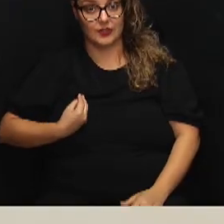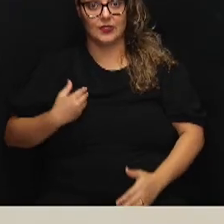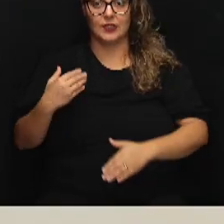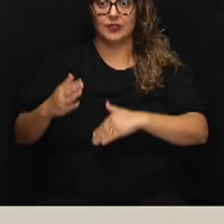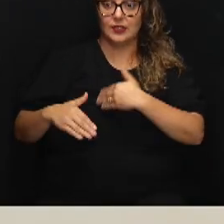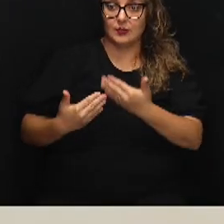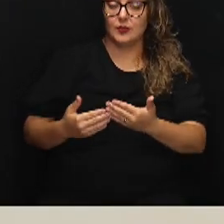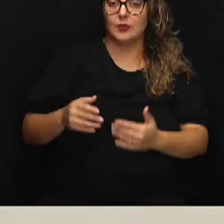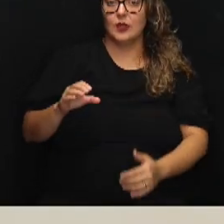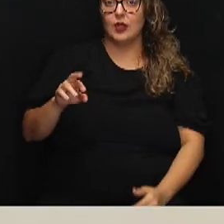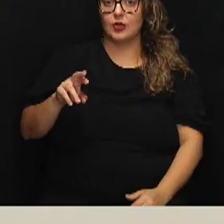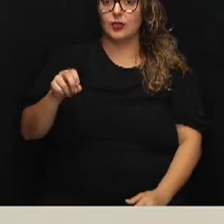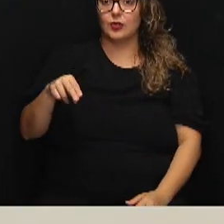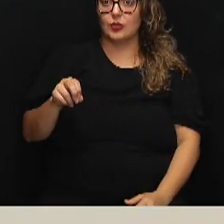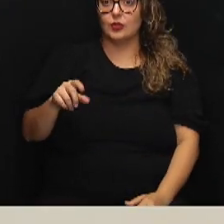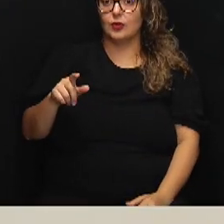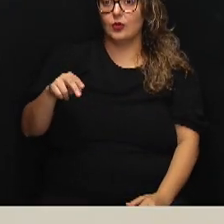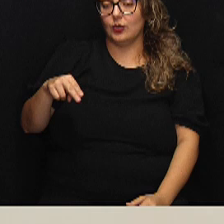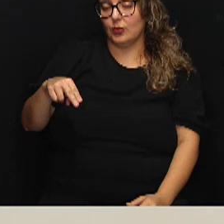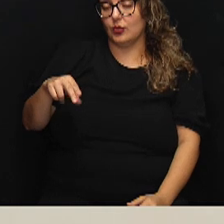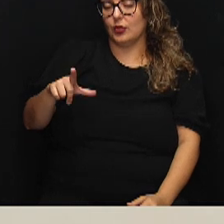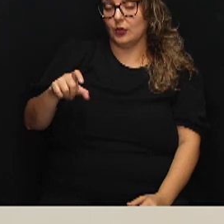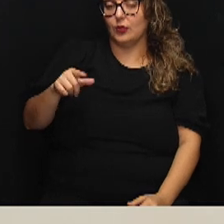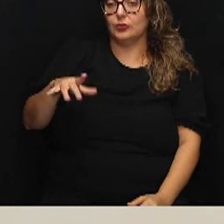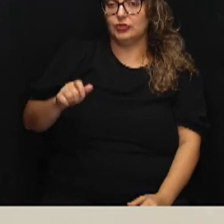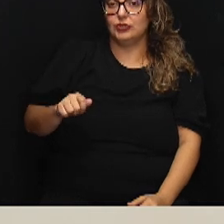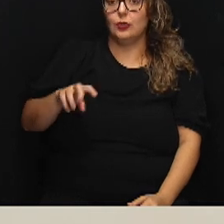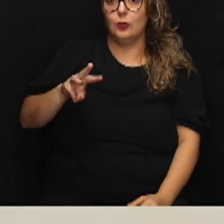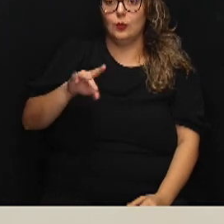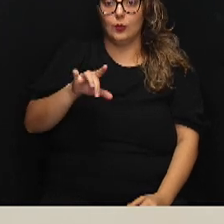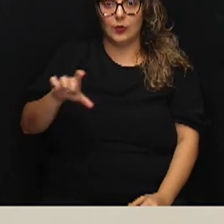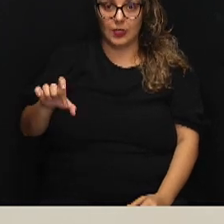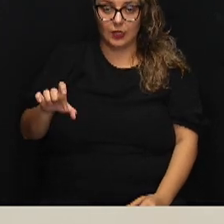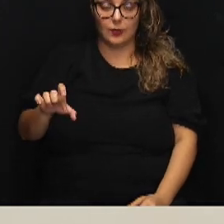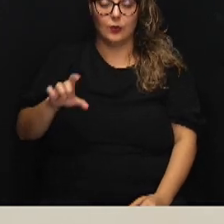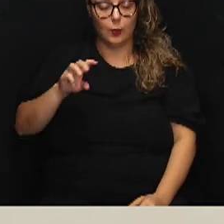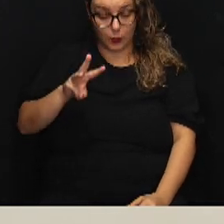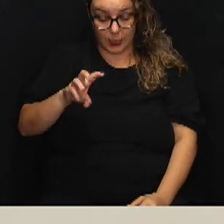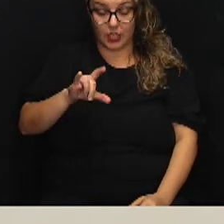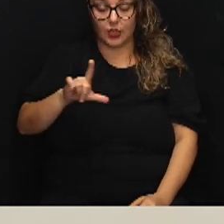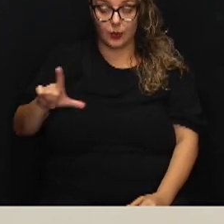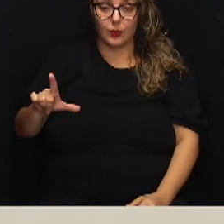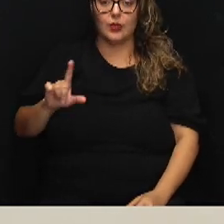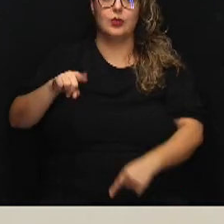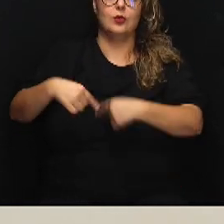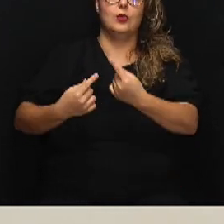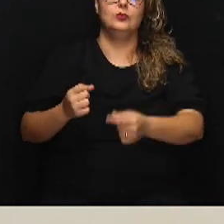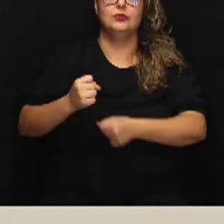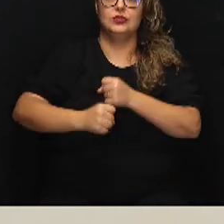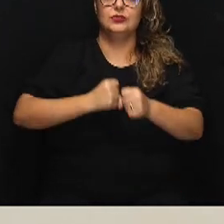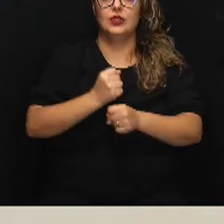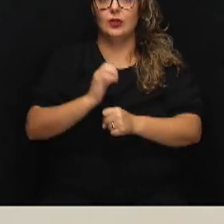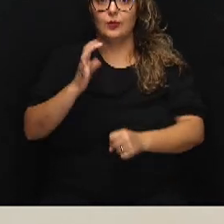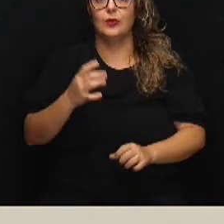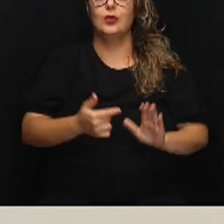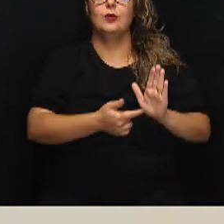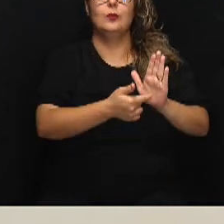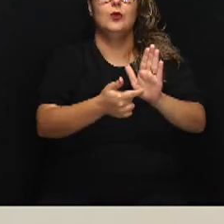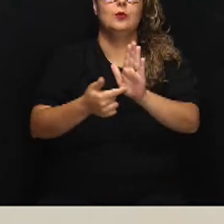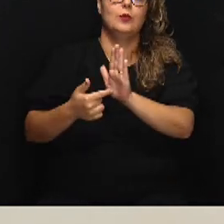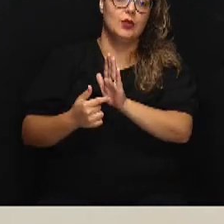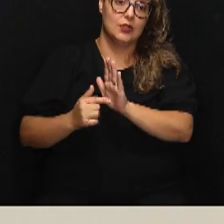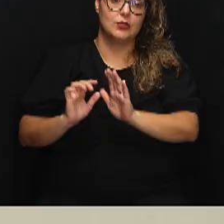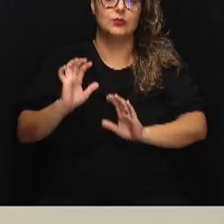uma cronologia das semanas Will Eisner, que ocorreram em outros anos, e também uma exposição do que aconteceu nos